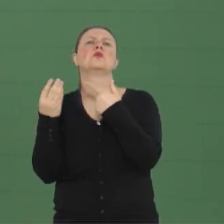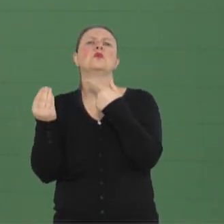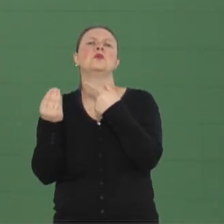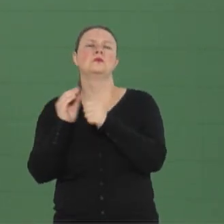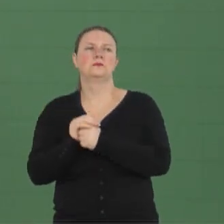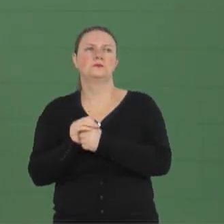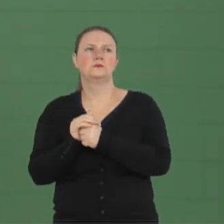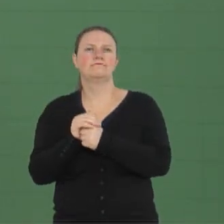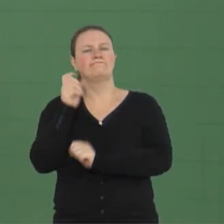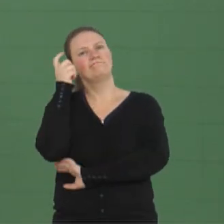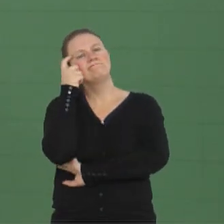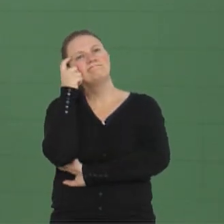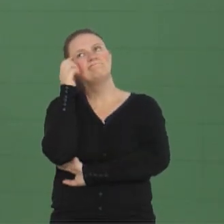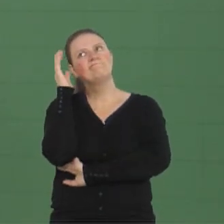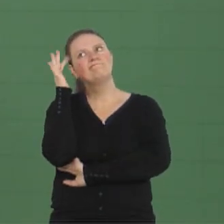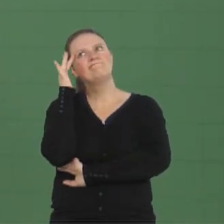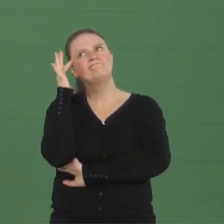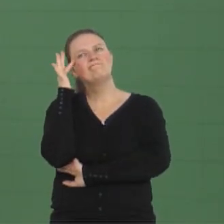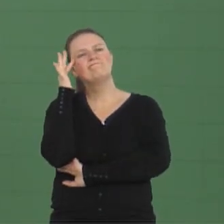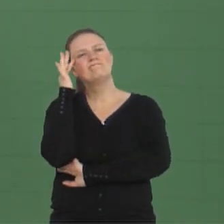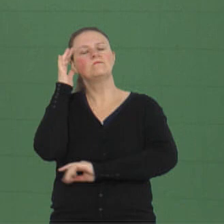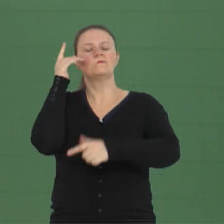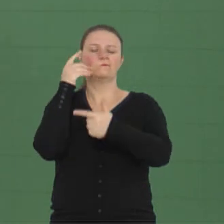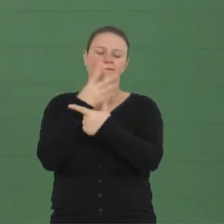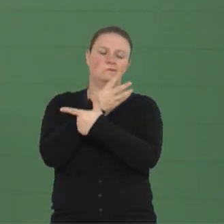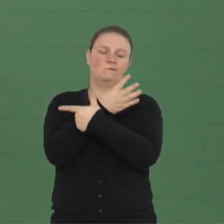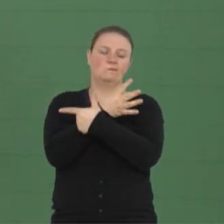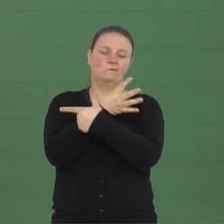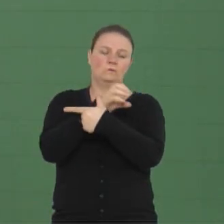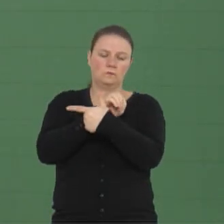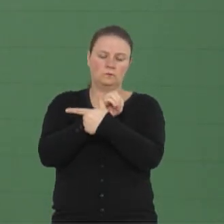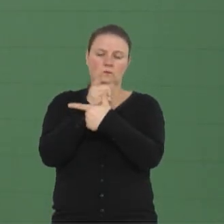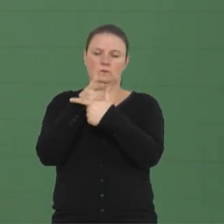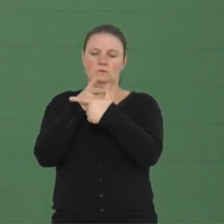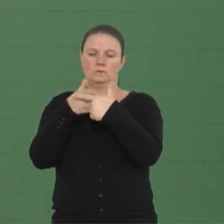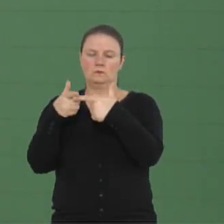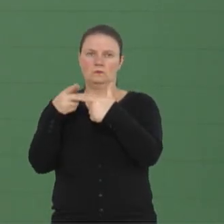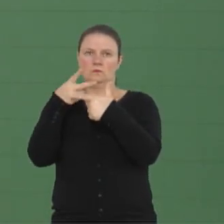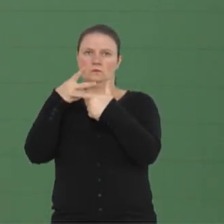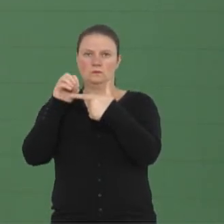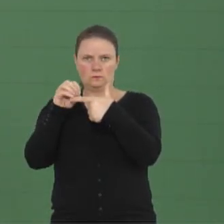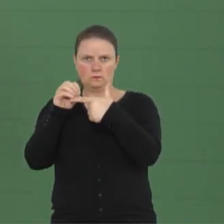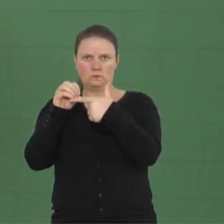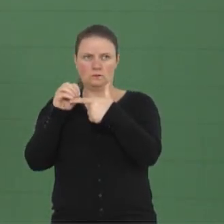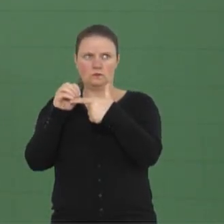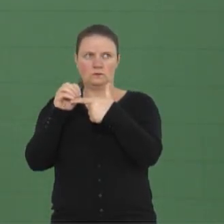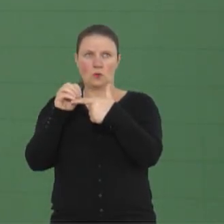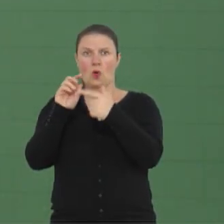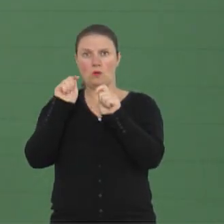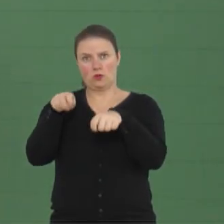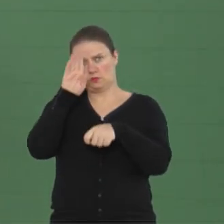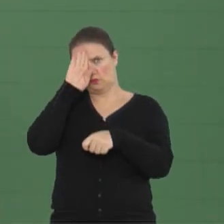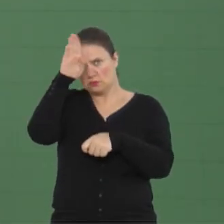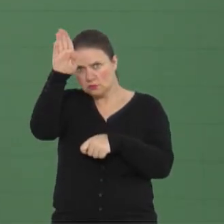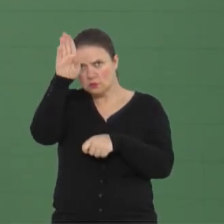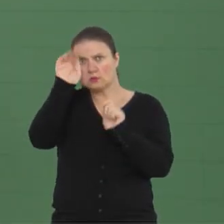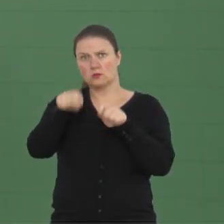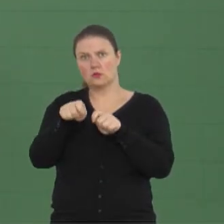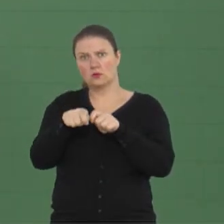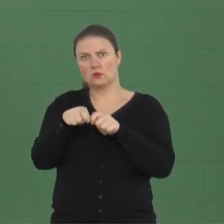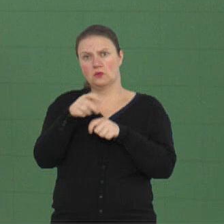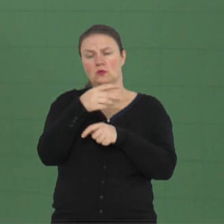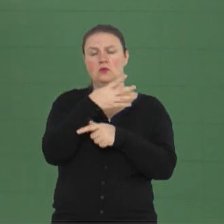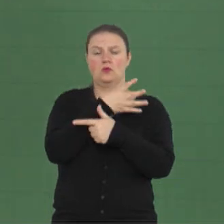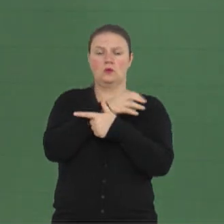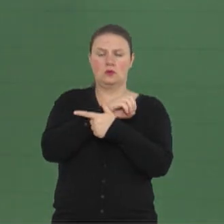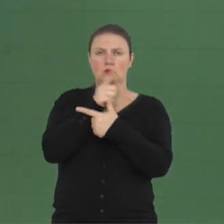vai pensar um pouquinho. Bom, nós temos 2 formas de resolver. Direto, eu posso fazer 40